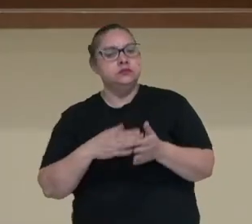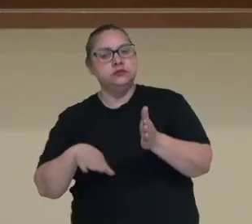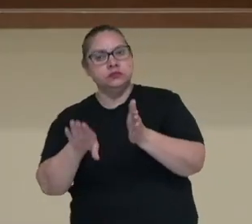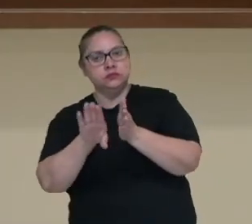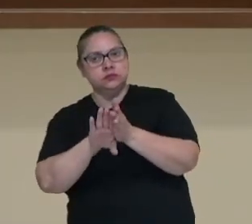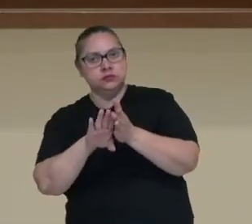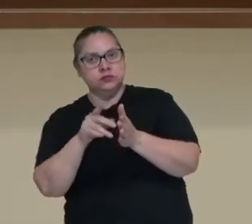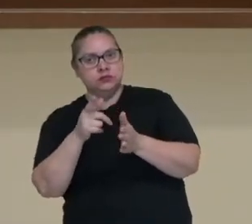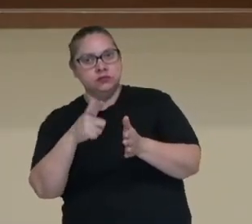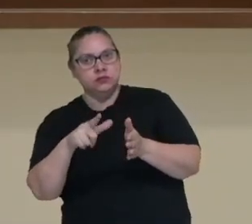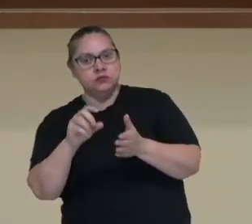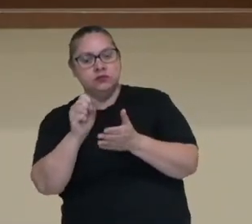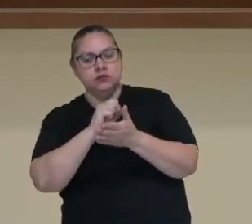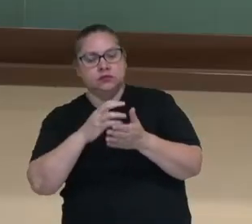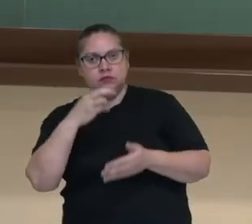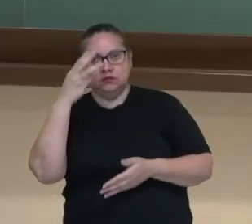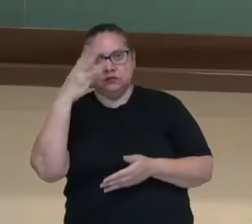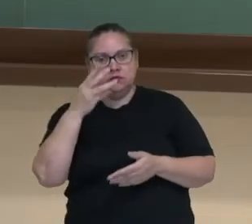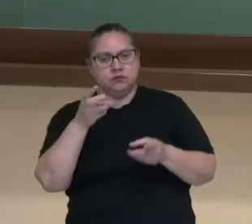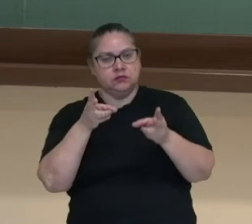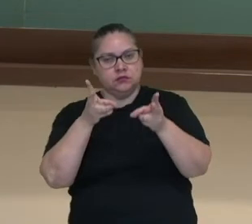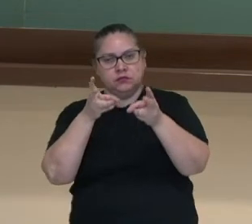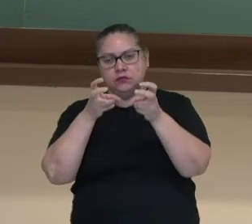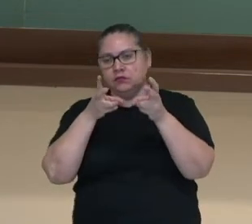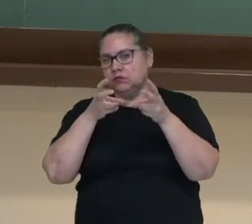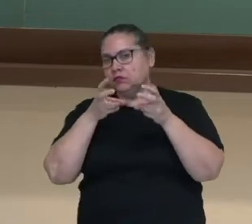Retomando aqui a atividade 3, eu observo